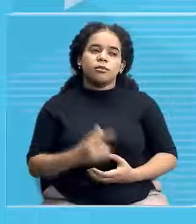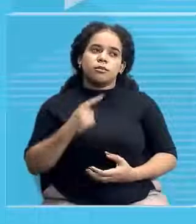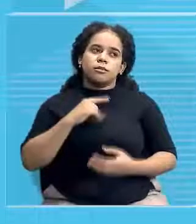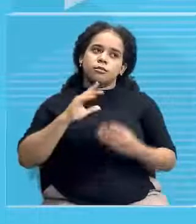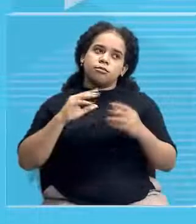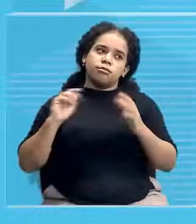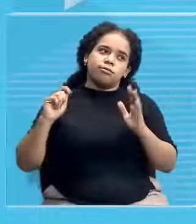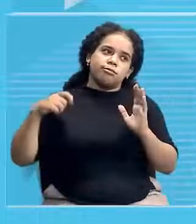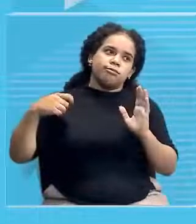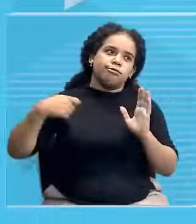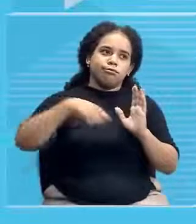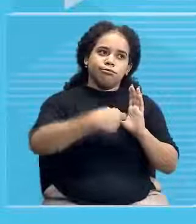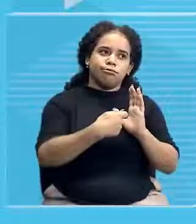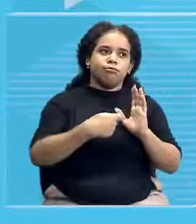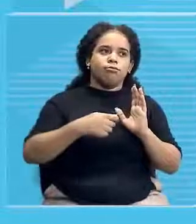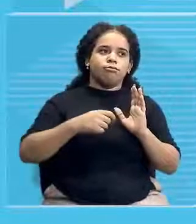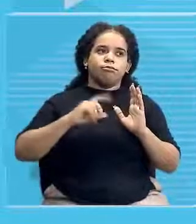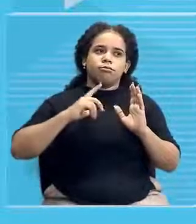atribuímos